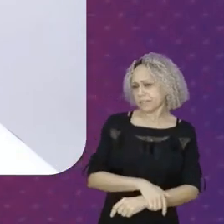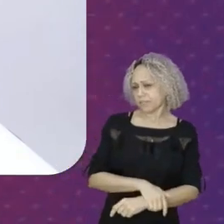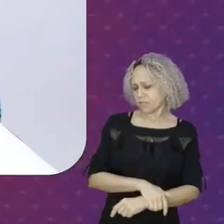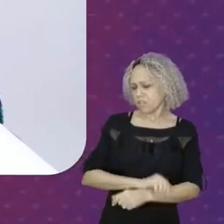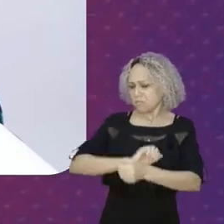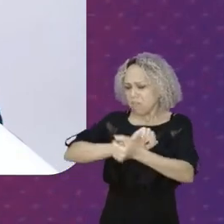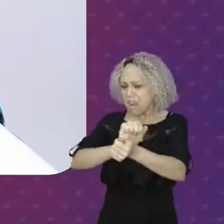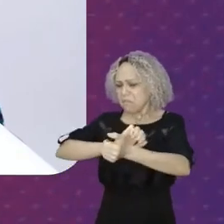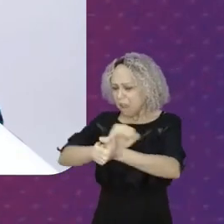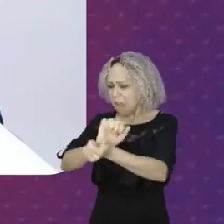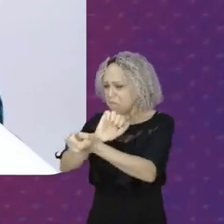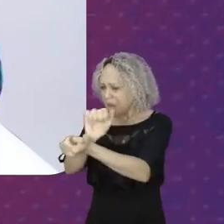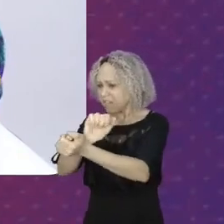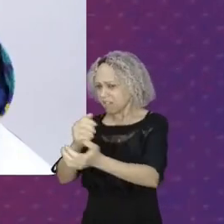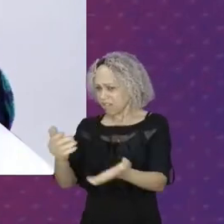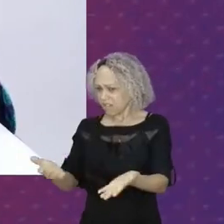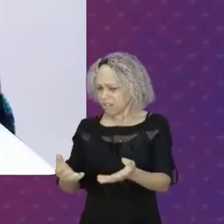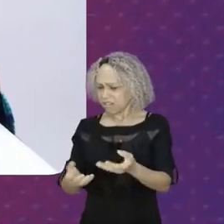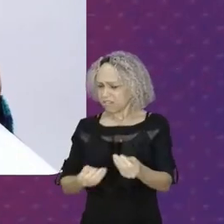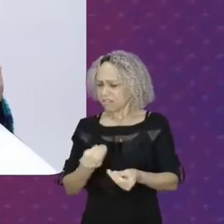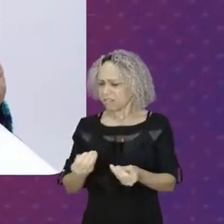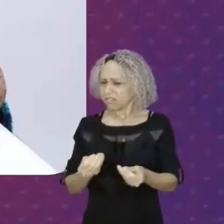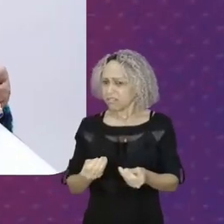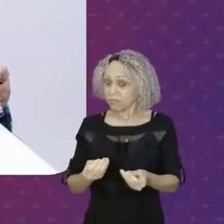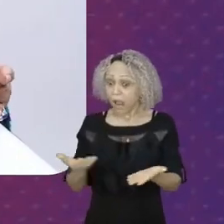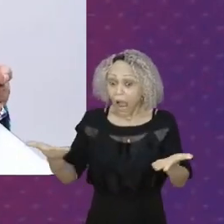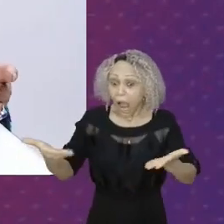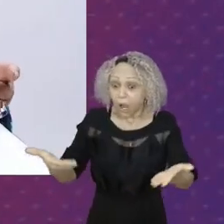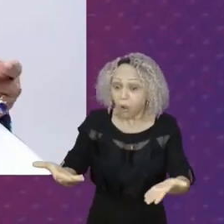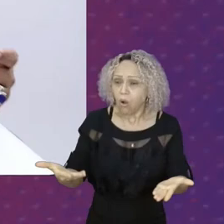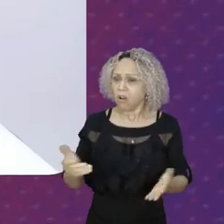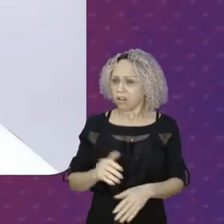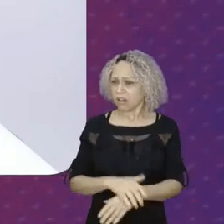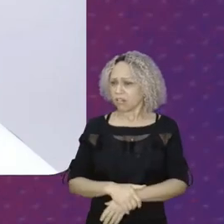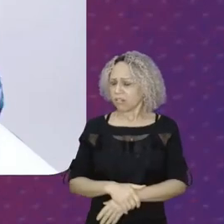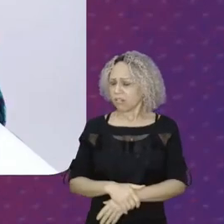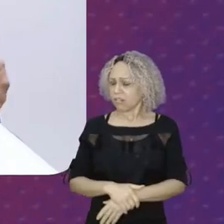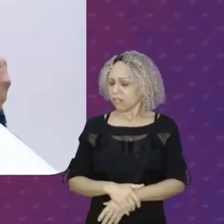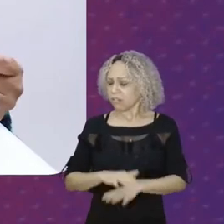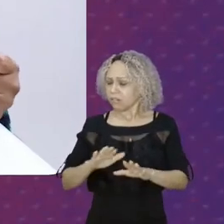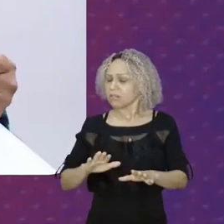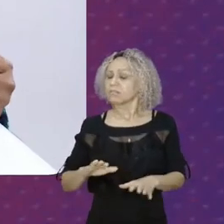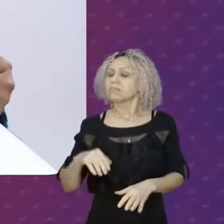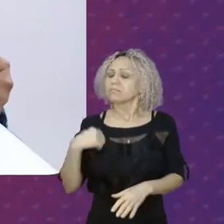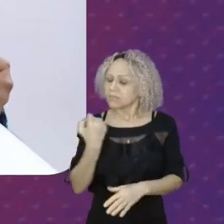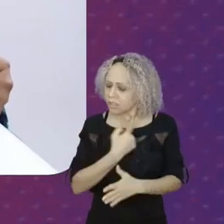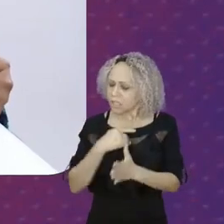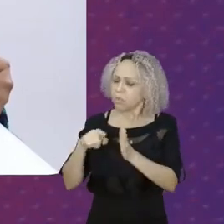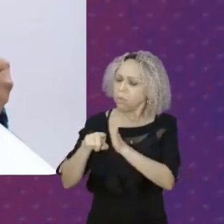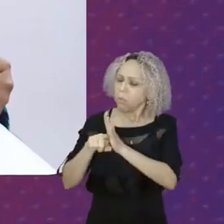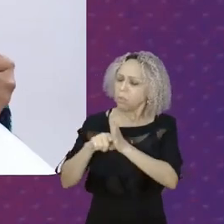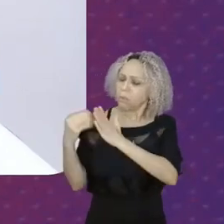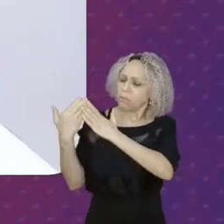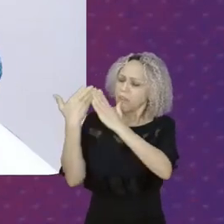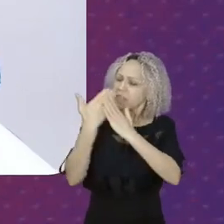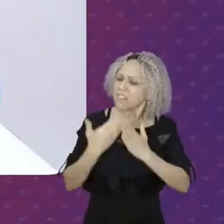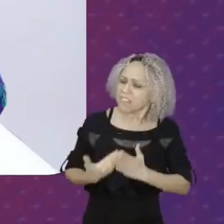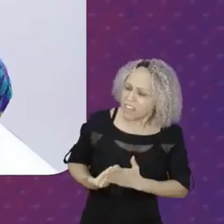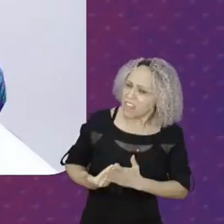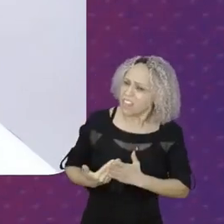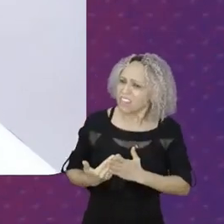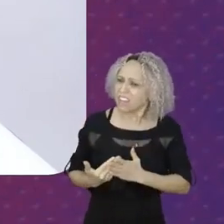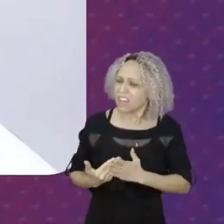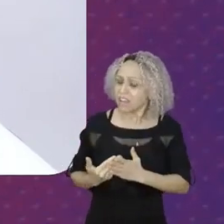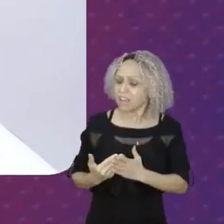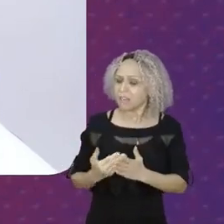gente começa a perceber, hoje já tem estudos bem consolidados, é que esse processo foi ininterrupto. A gente não